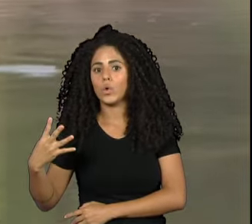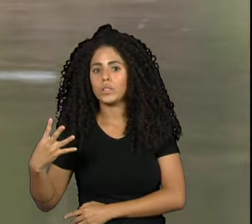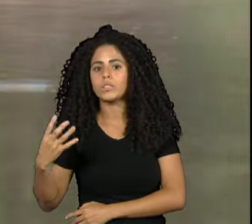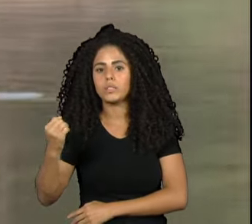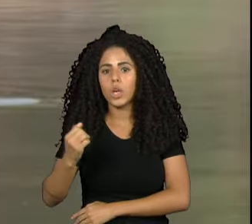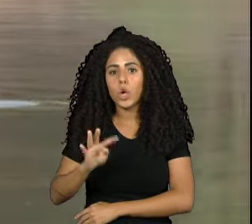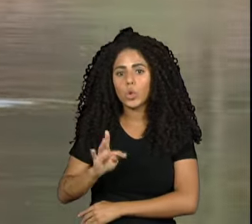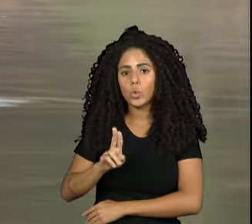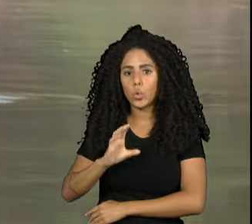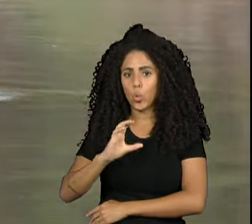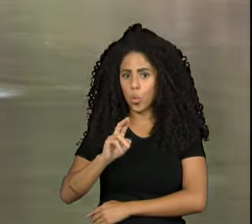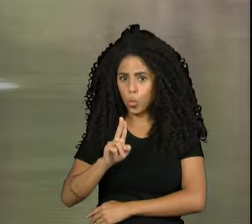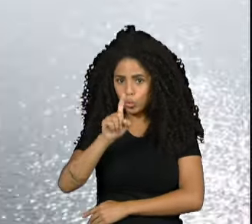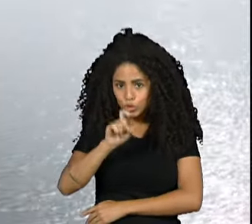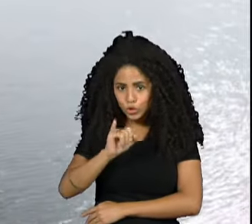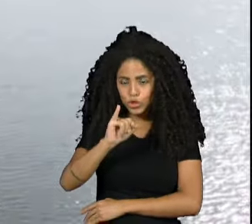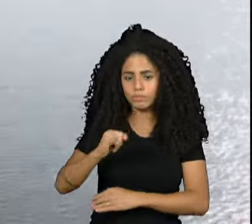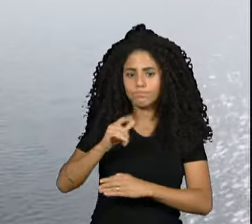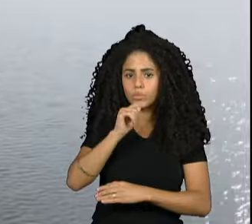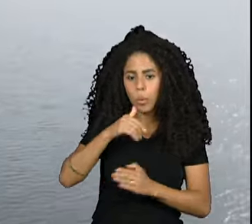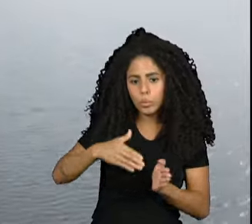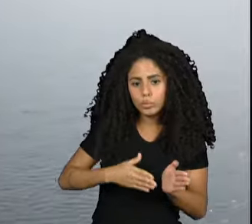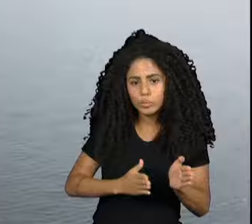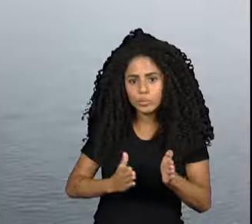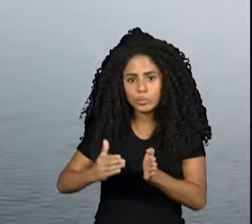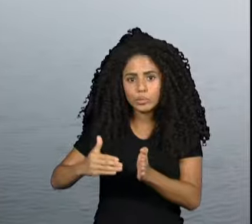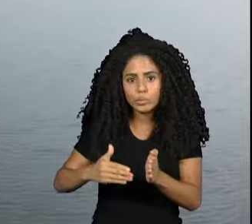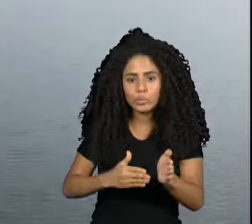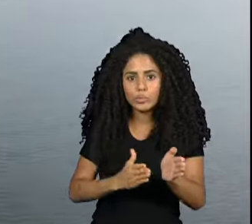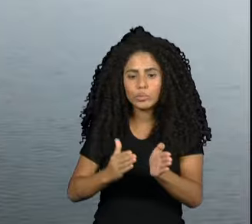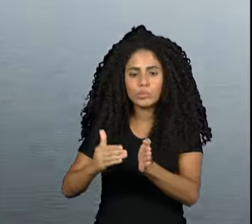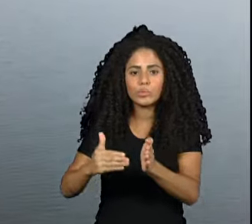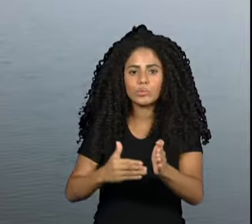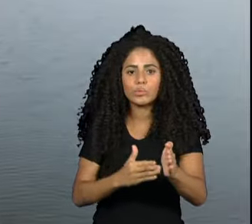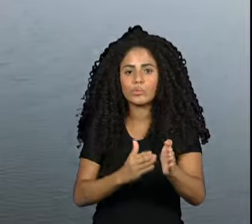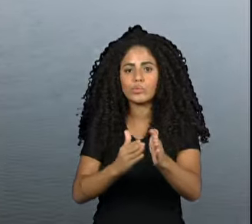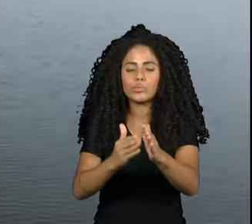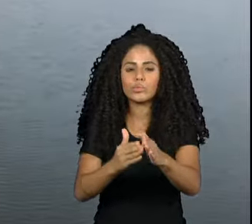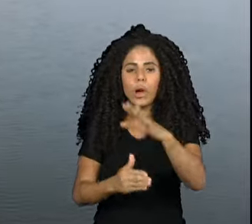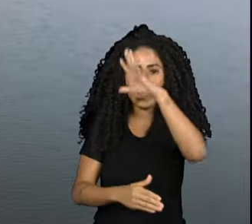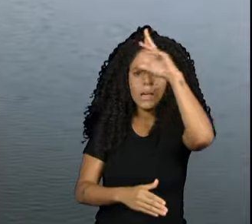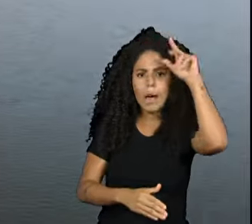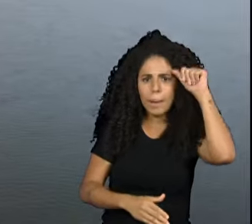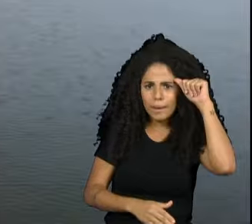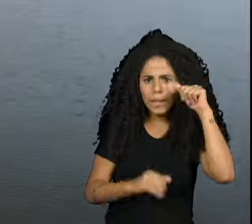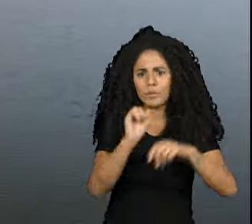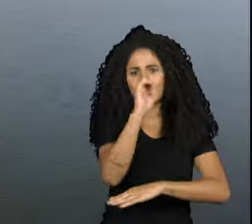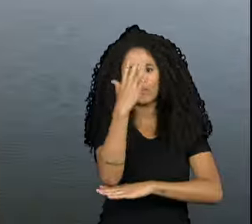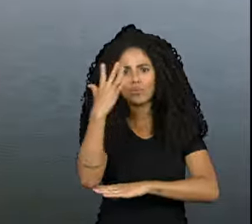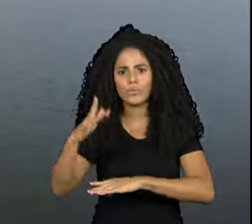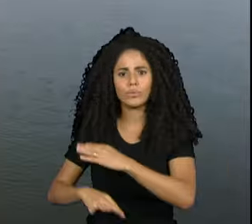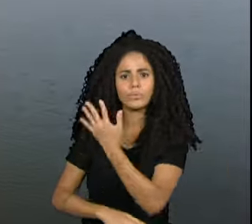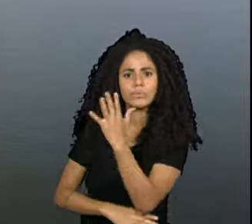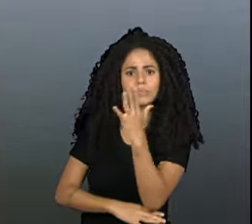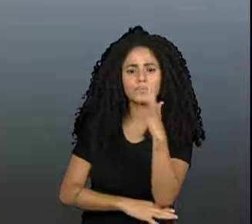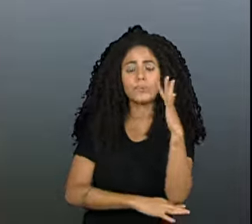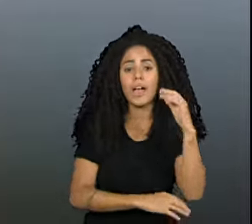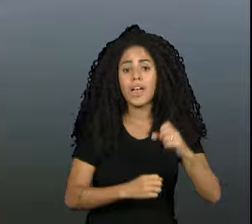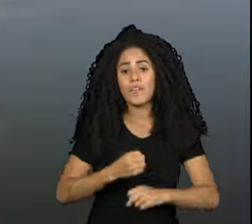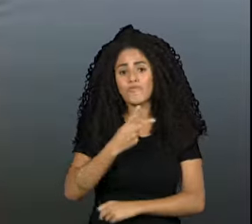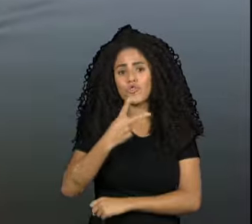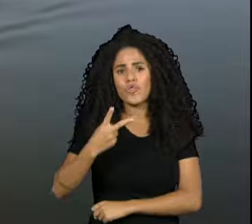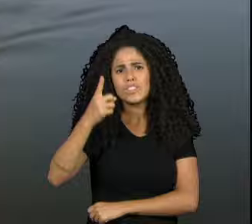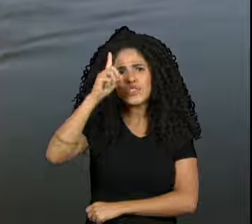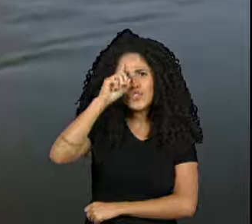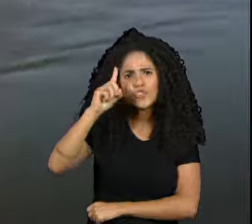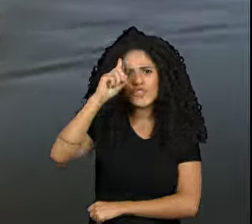1.200 quilômetros de rios e canais percorridos entre Manaus e Tefé, no estado do Amazonas. Foram 22 dias a